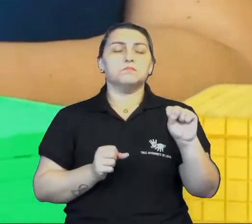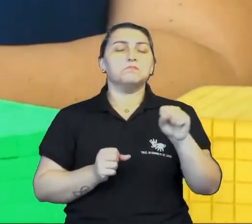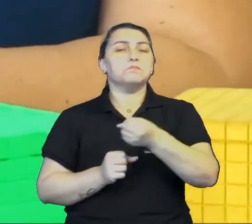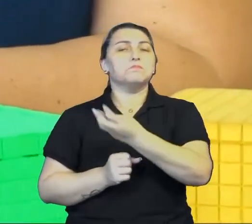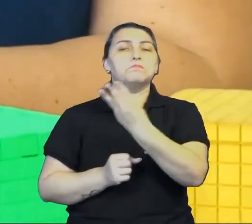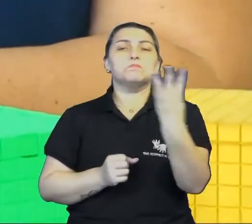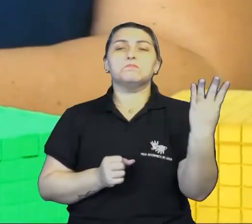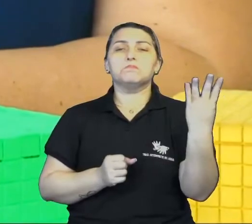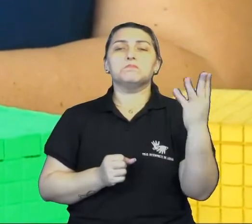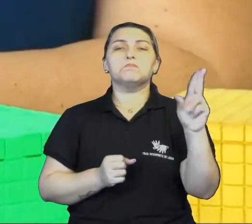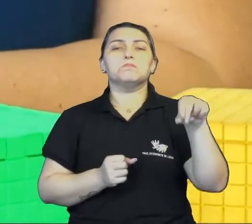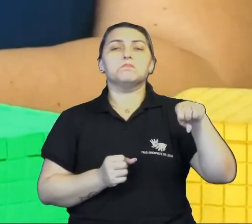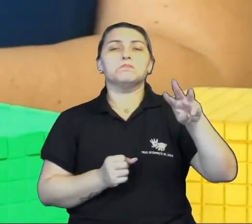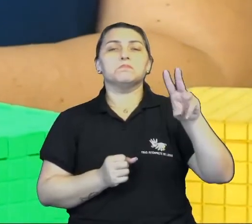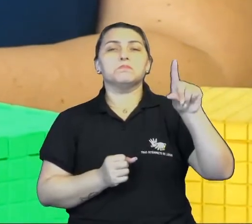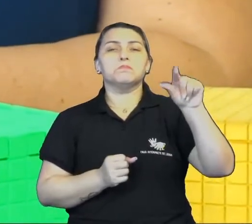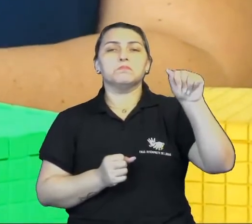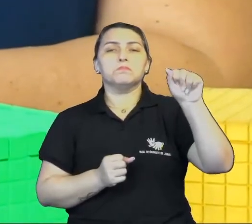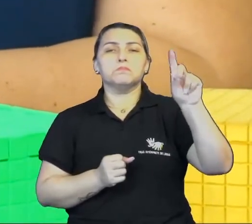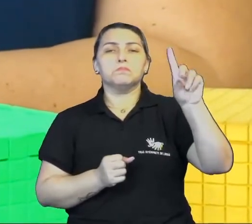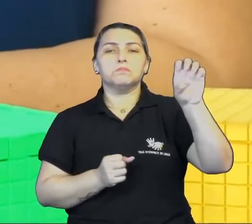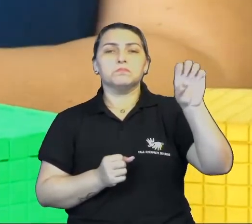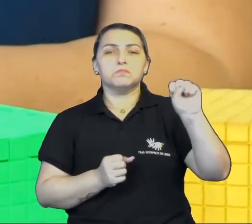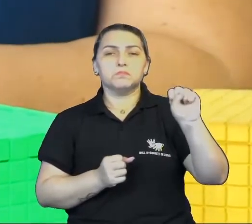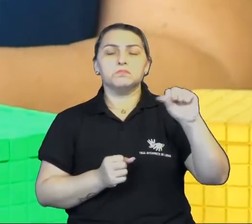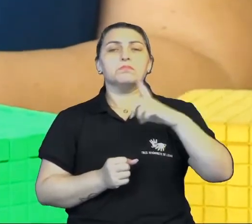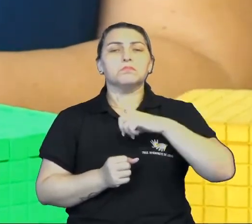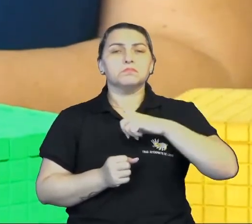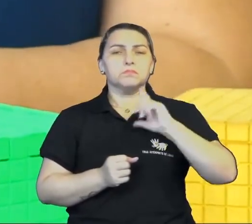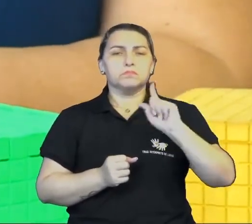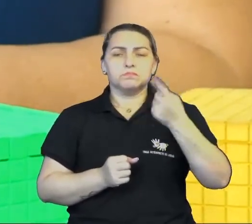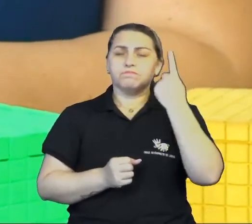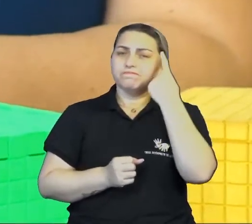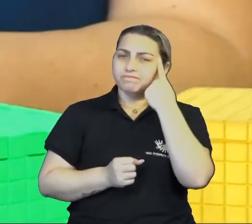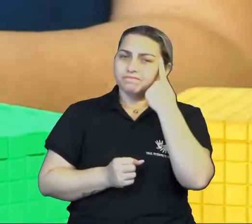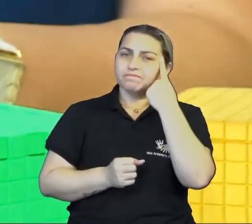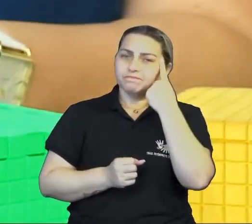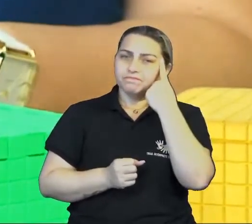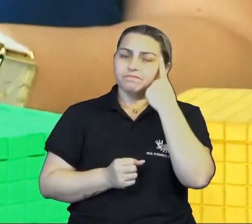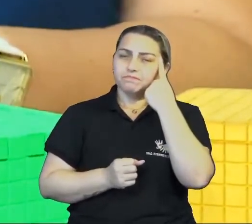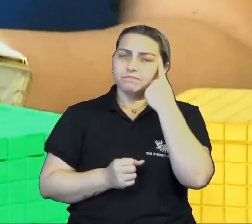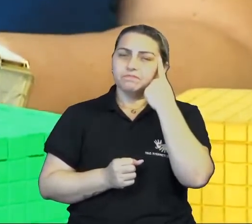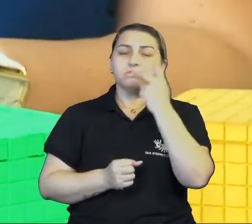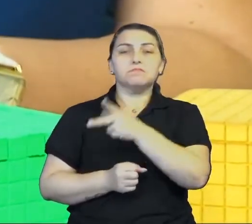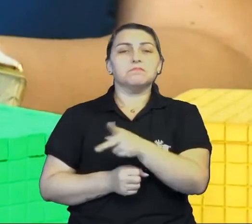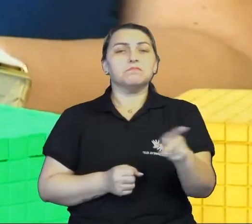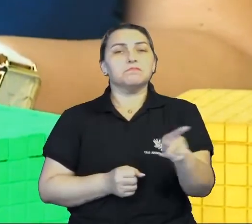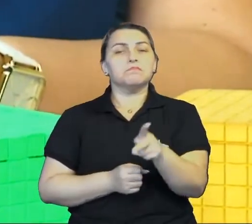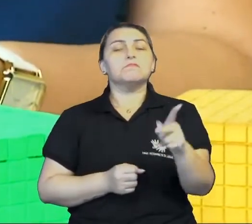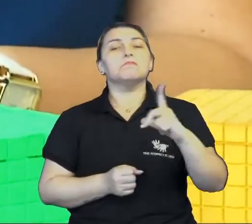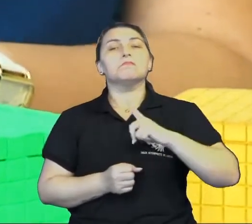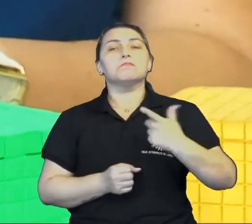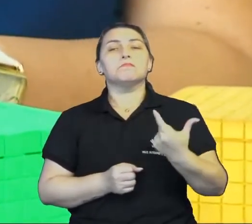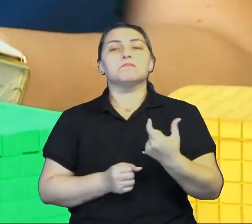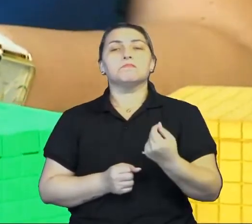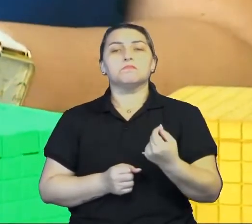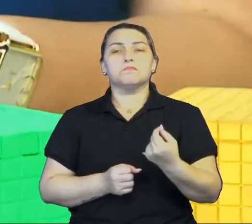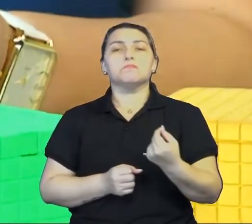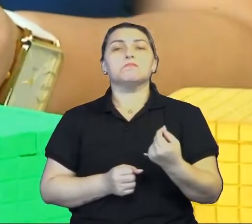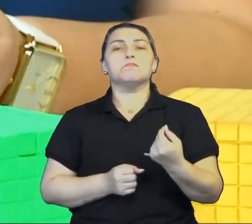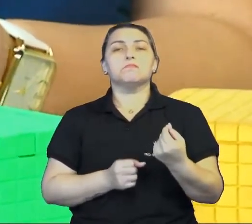quantas unidades eu vou ter? Já parou para pensar aí? Ah, professora, a senhora vai ter